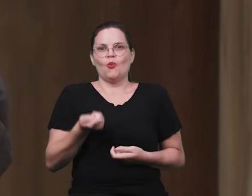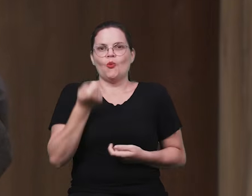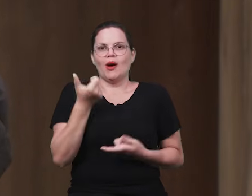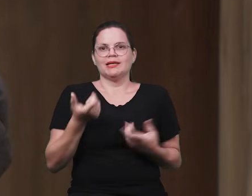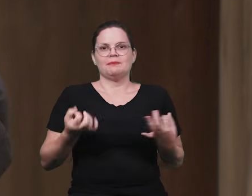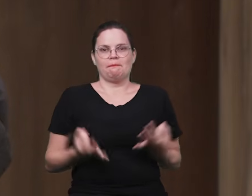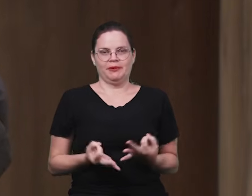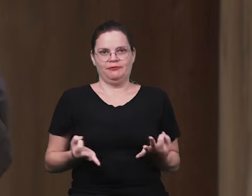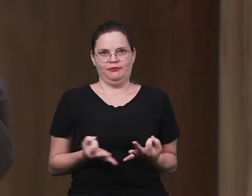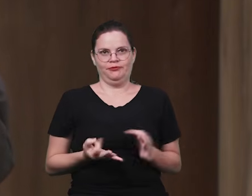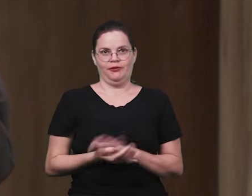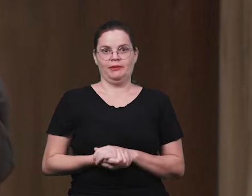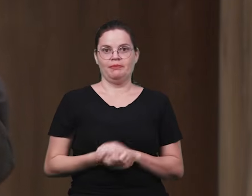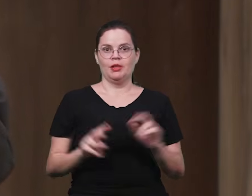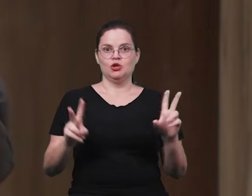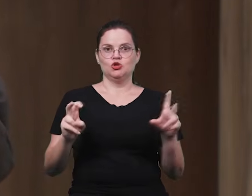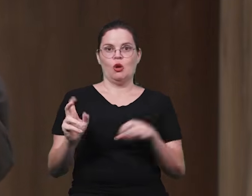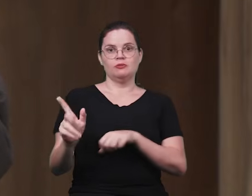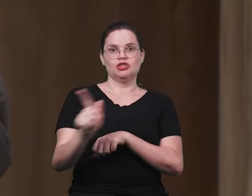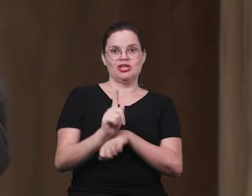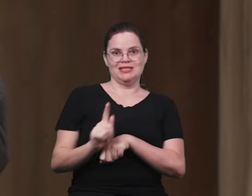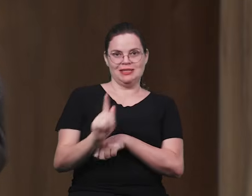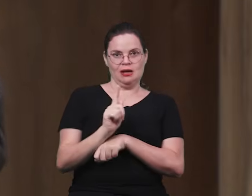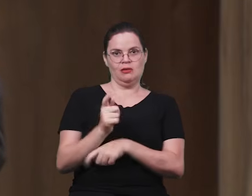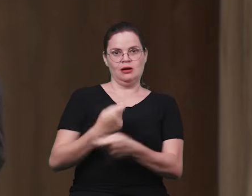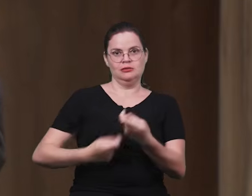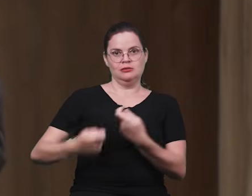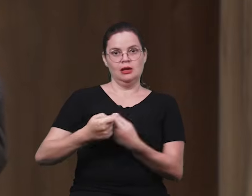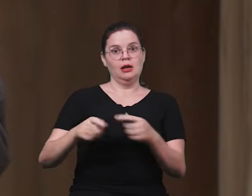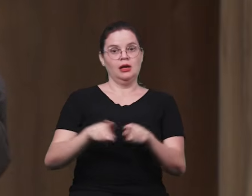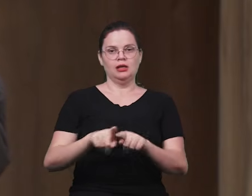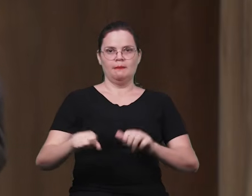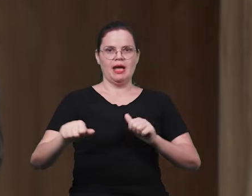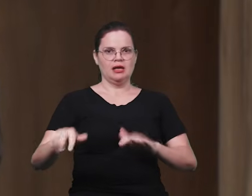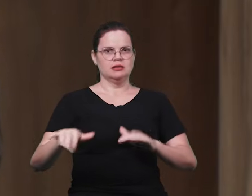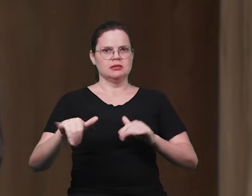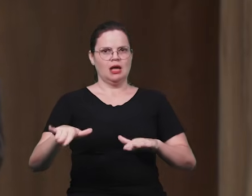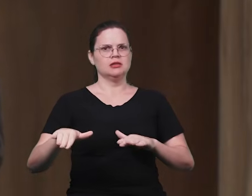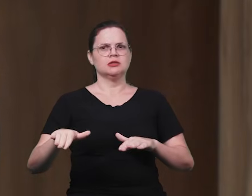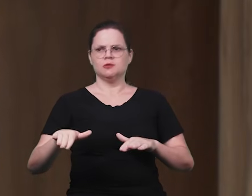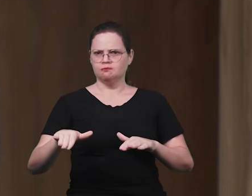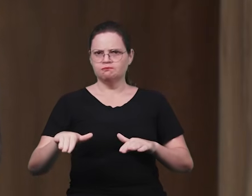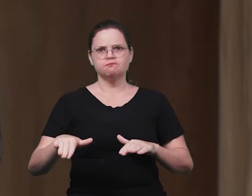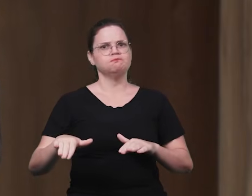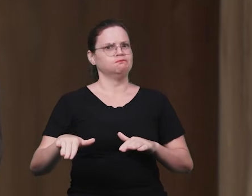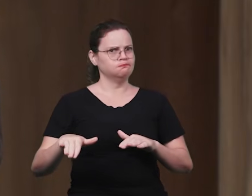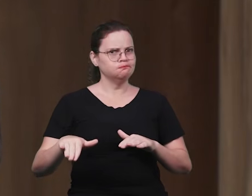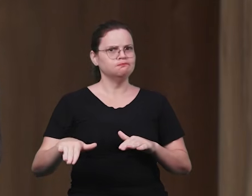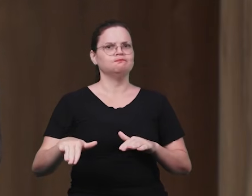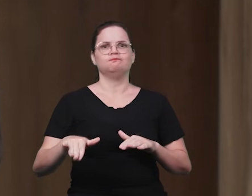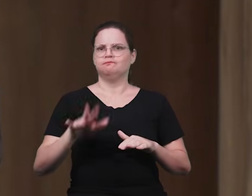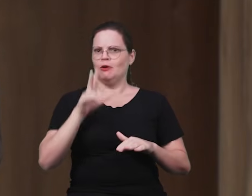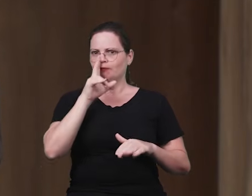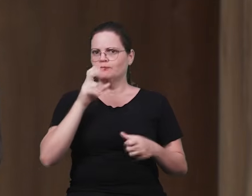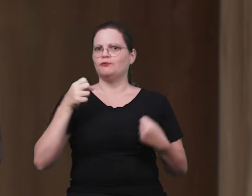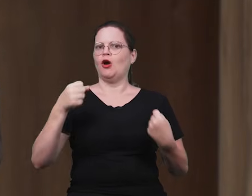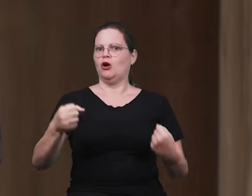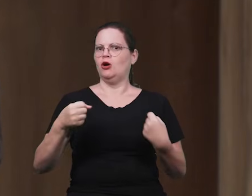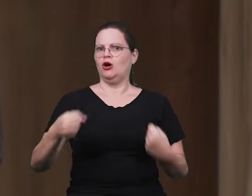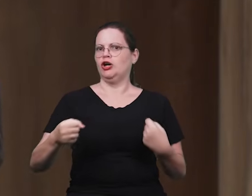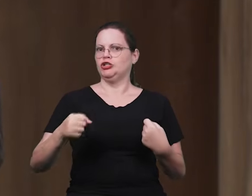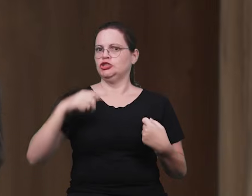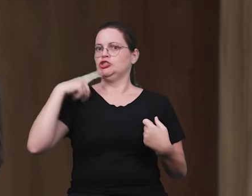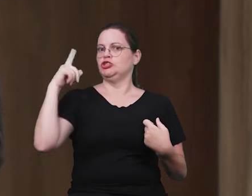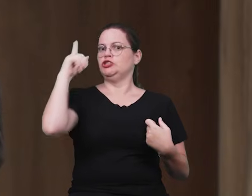Tanto no sentido da gestão, como no sentido bélico. Um exército praticamente quase